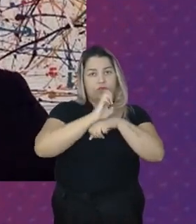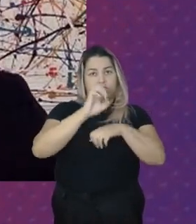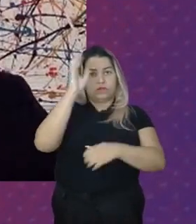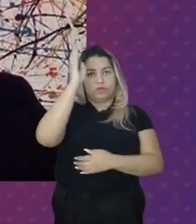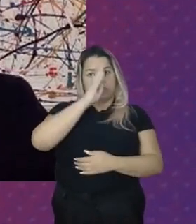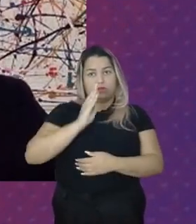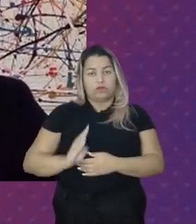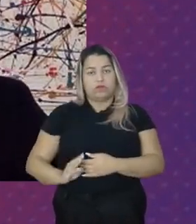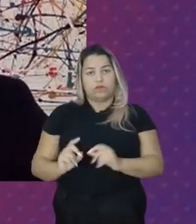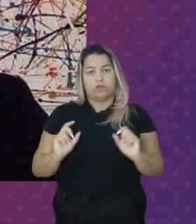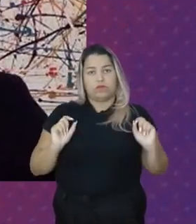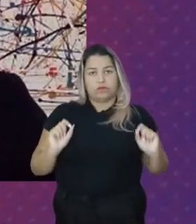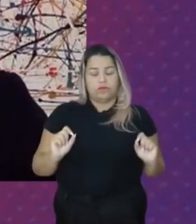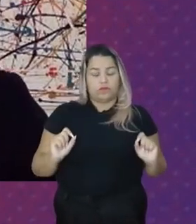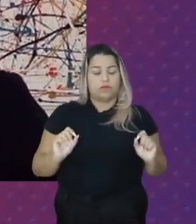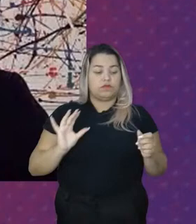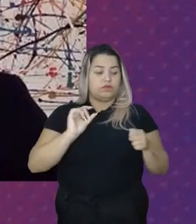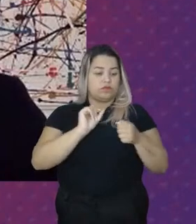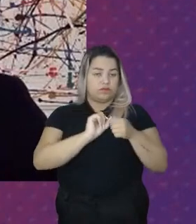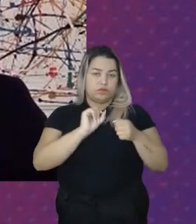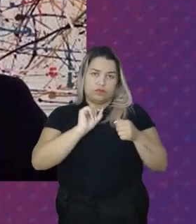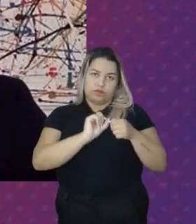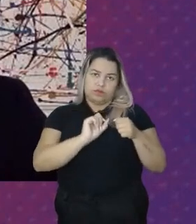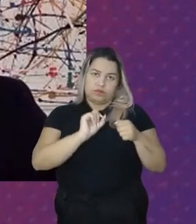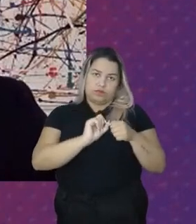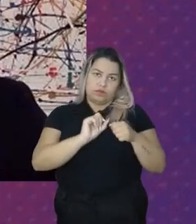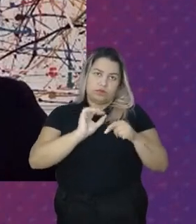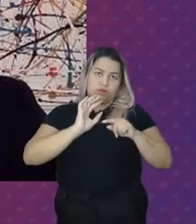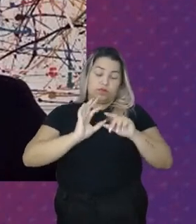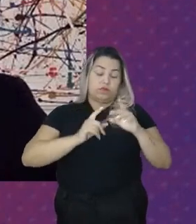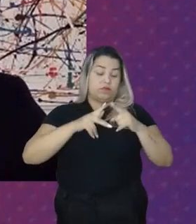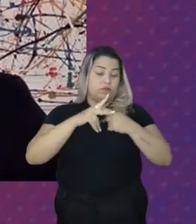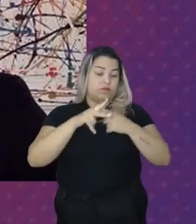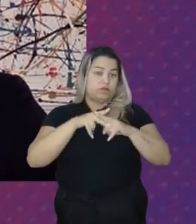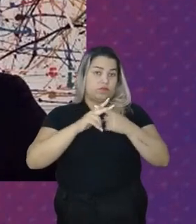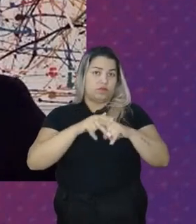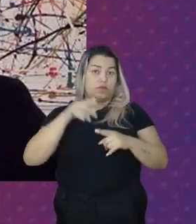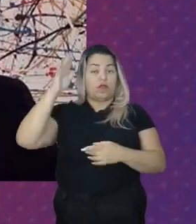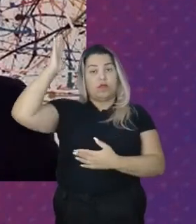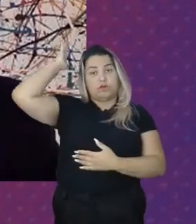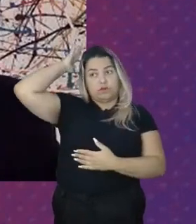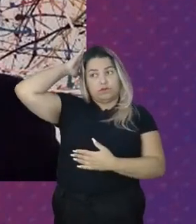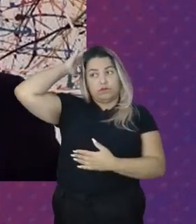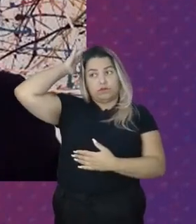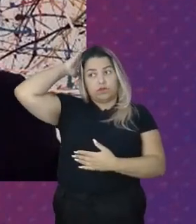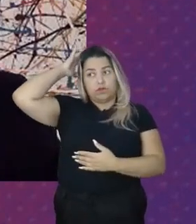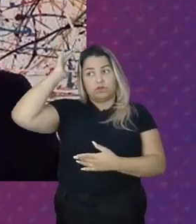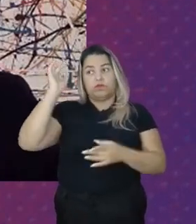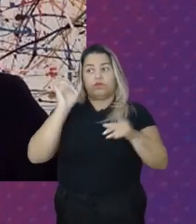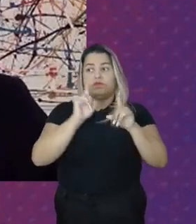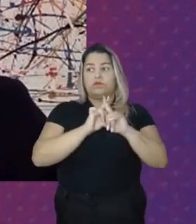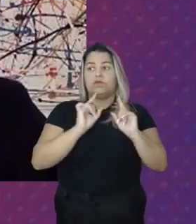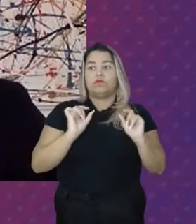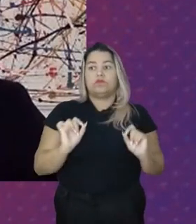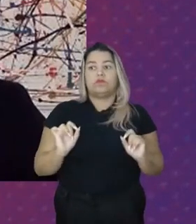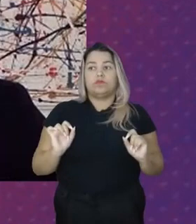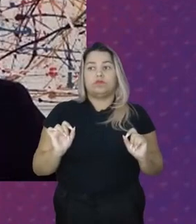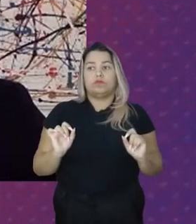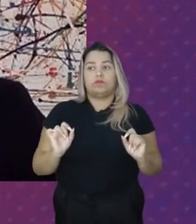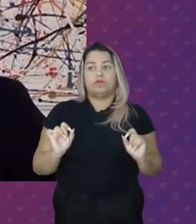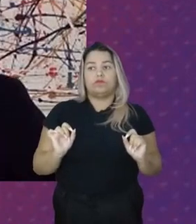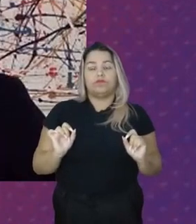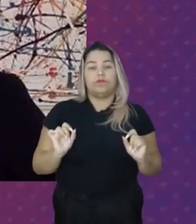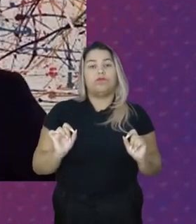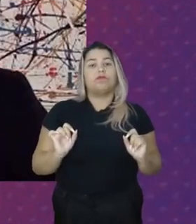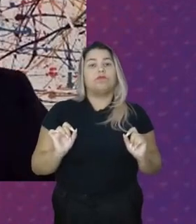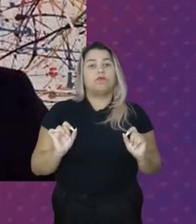anuiu com a realização de ajustes abusivos, né, anuiu com